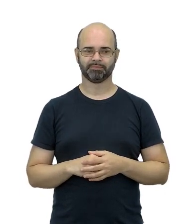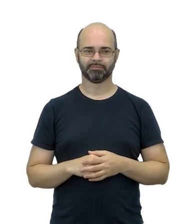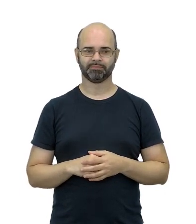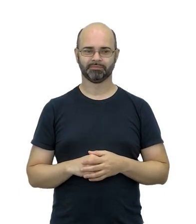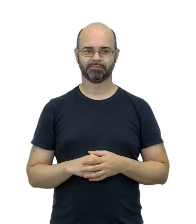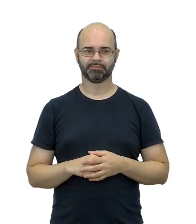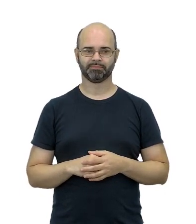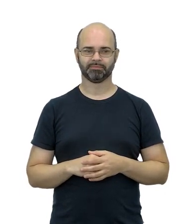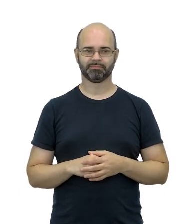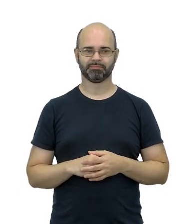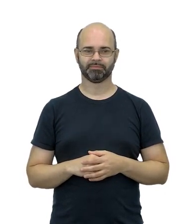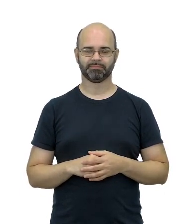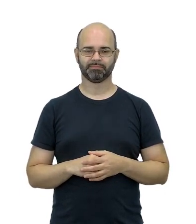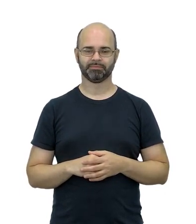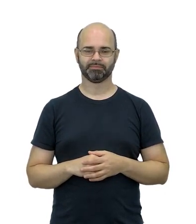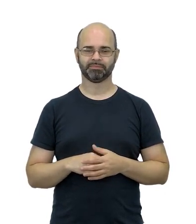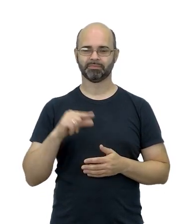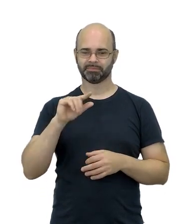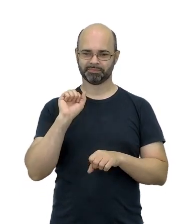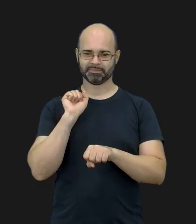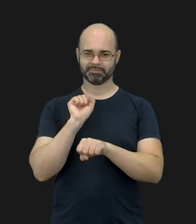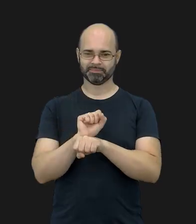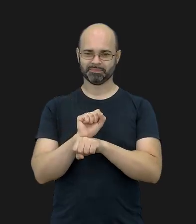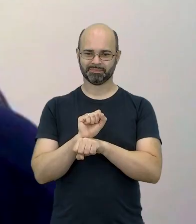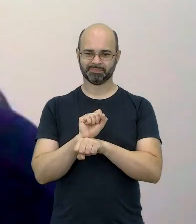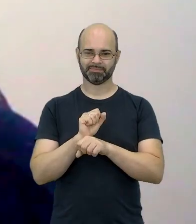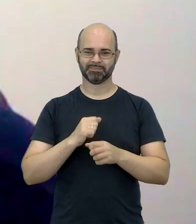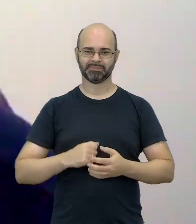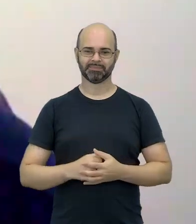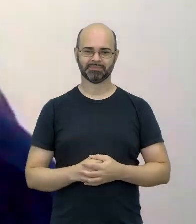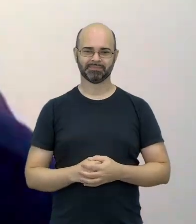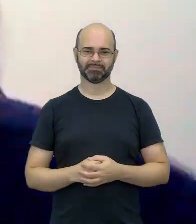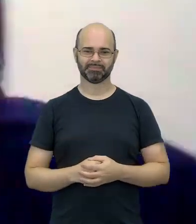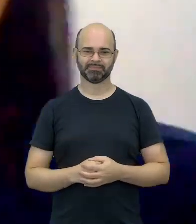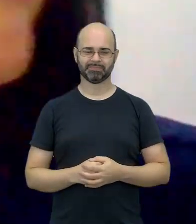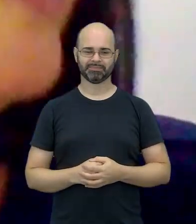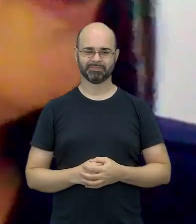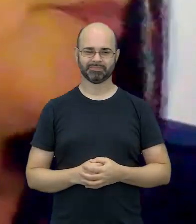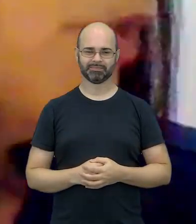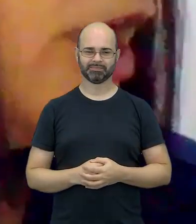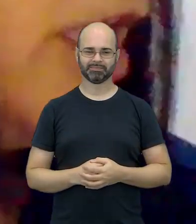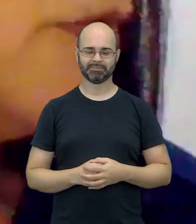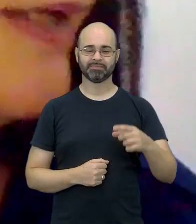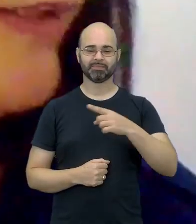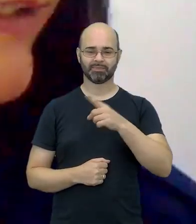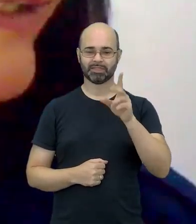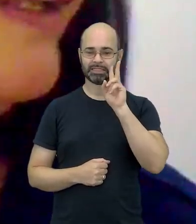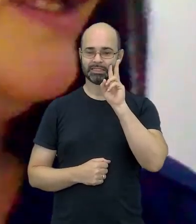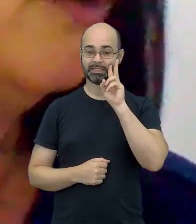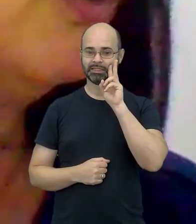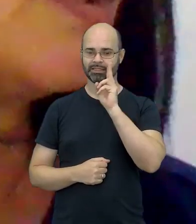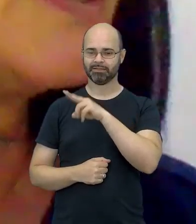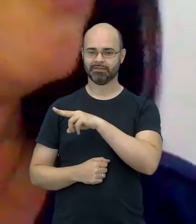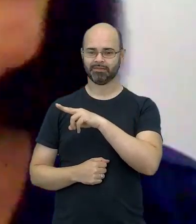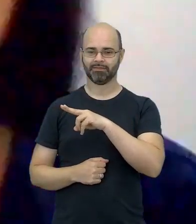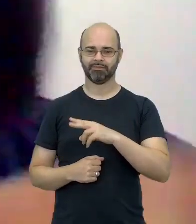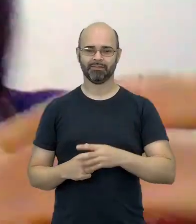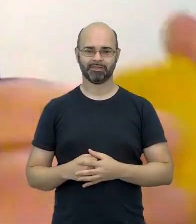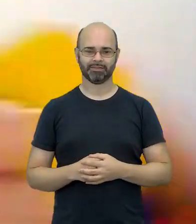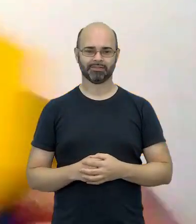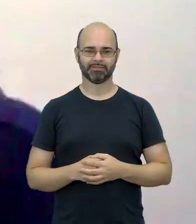dar um stop aqui, para que vocês possam ver um pouquinho, né? Eu